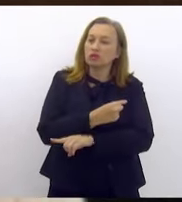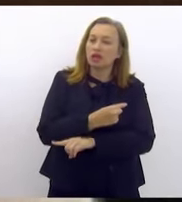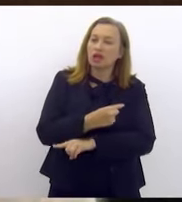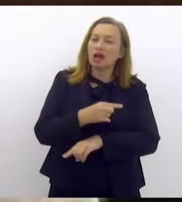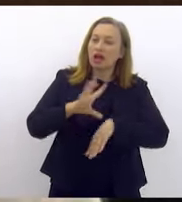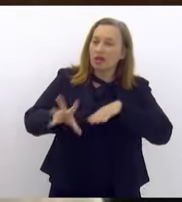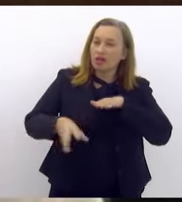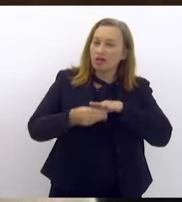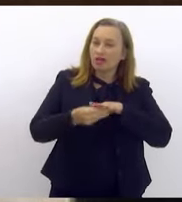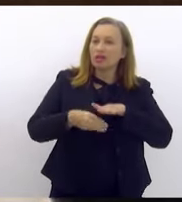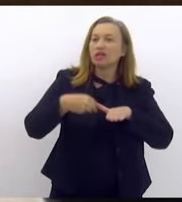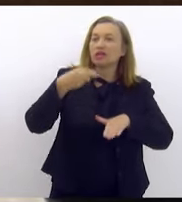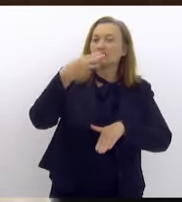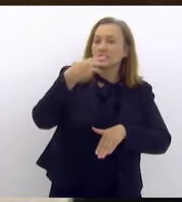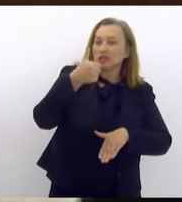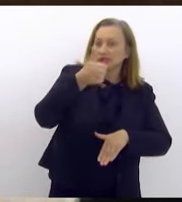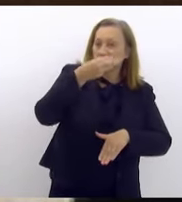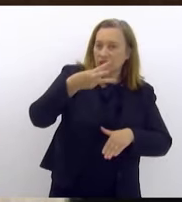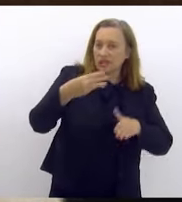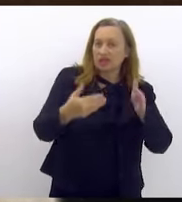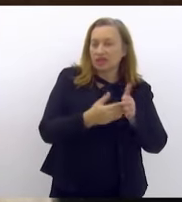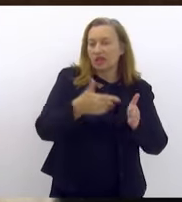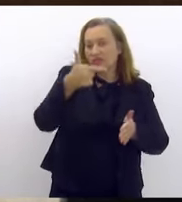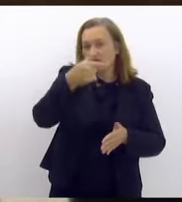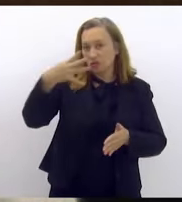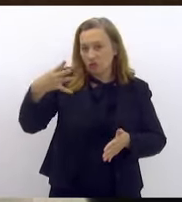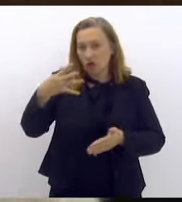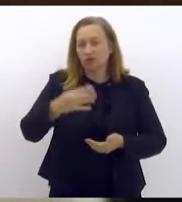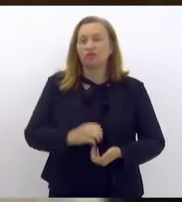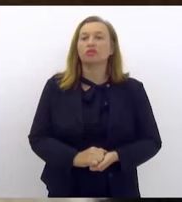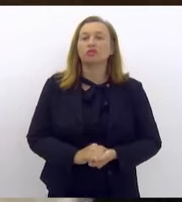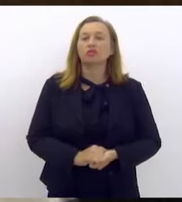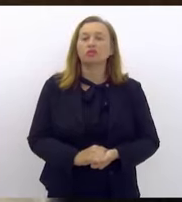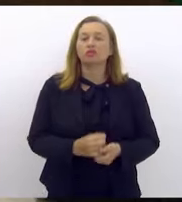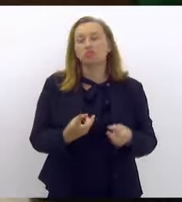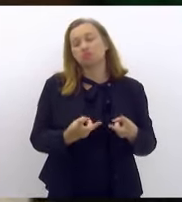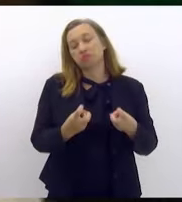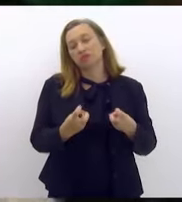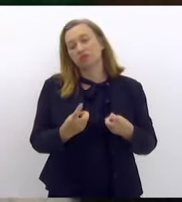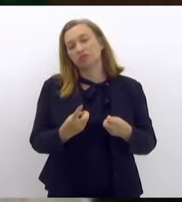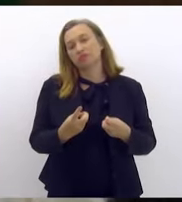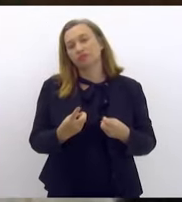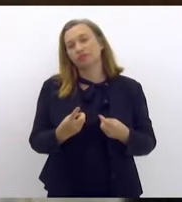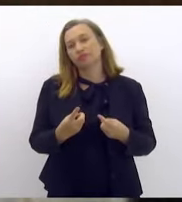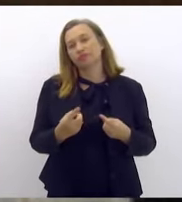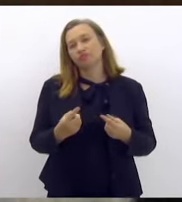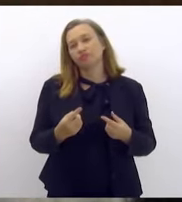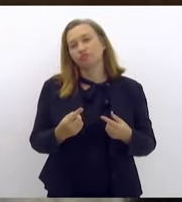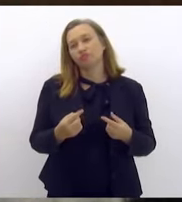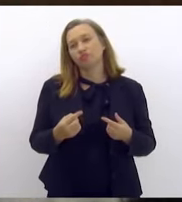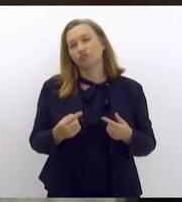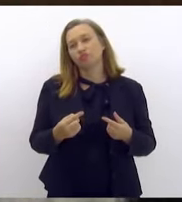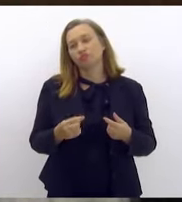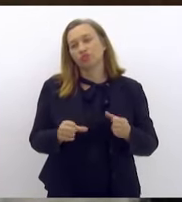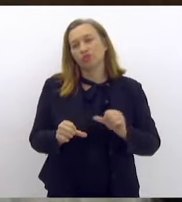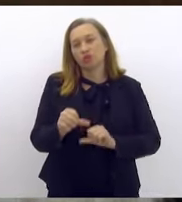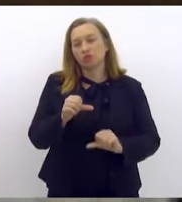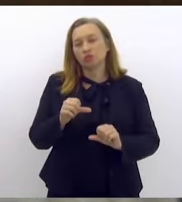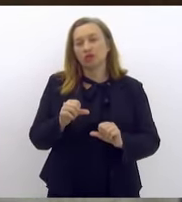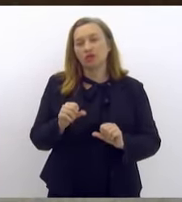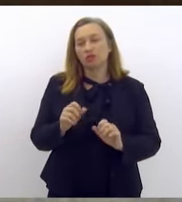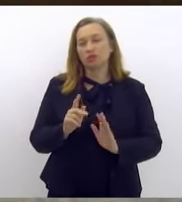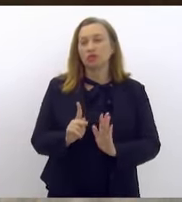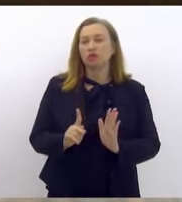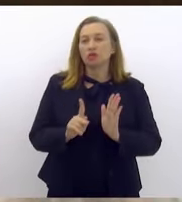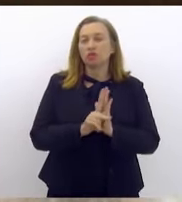emenda de 13 a 24, né, que nossa percepção há uma distorção da perspectiva original